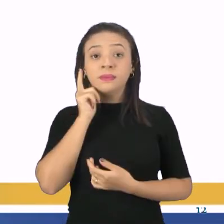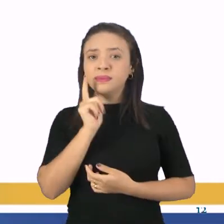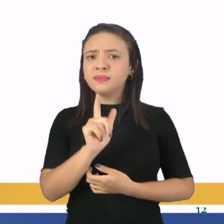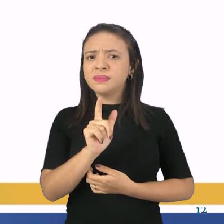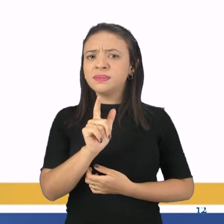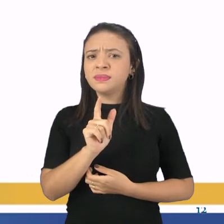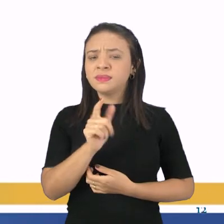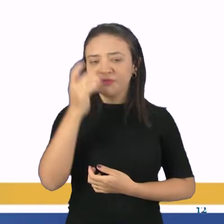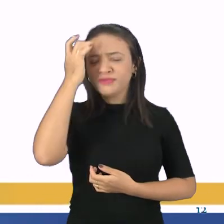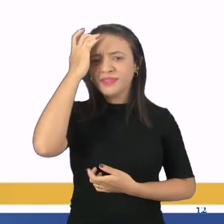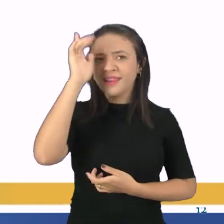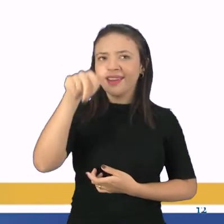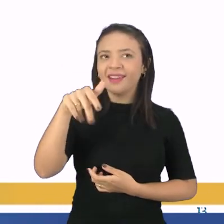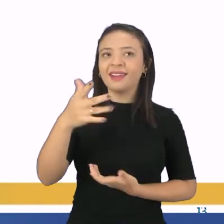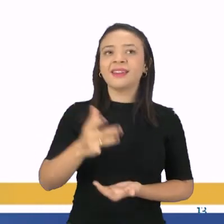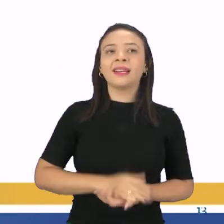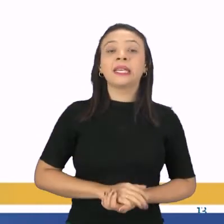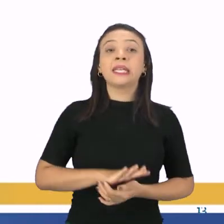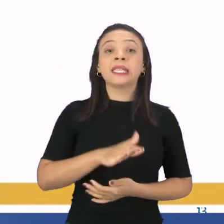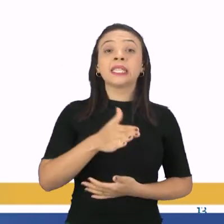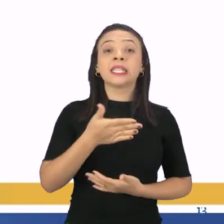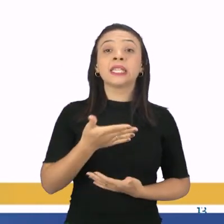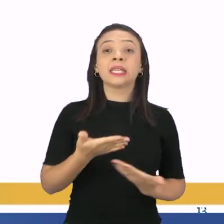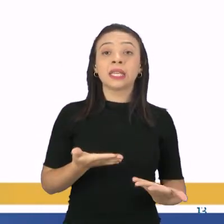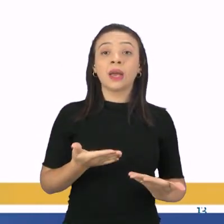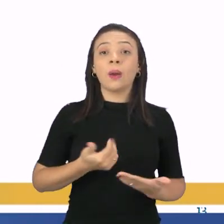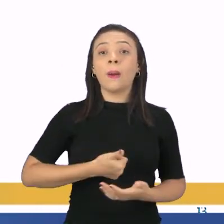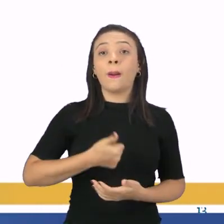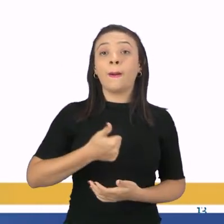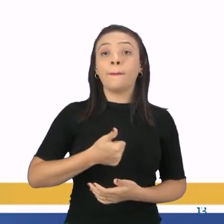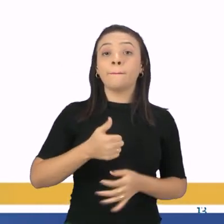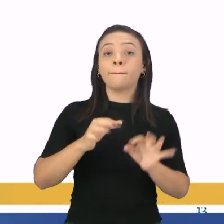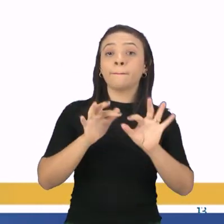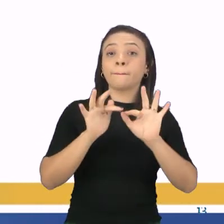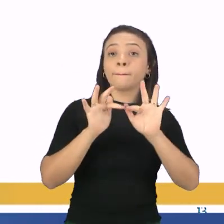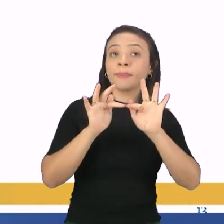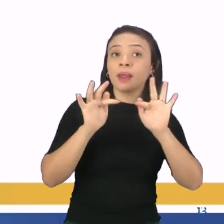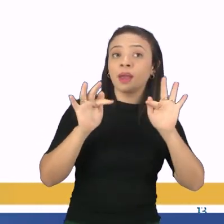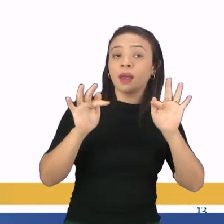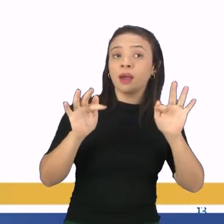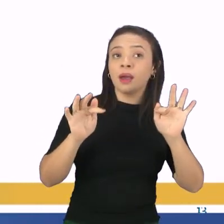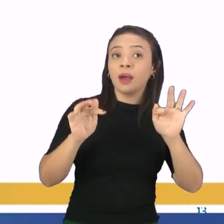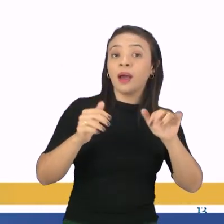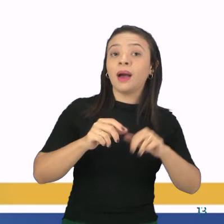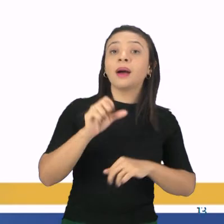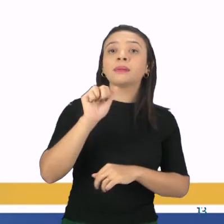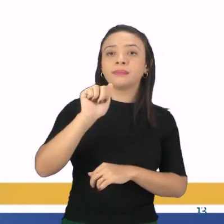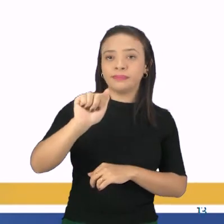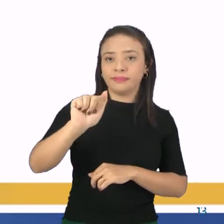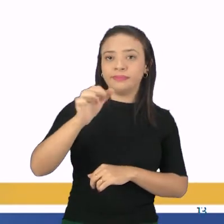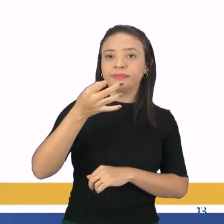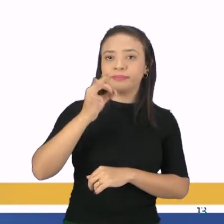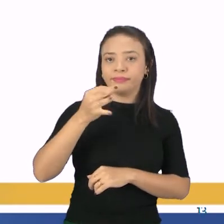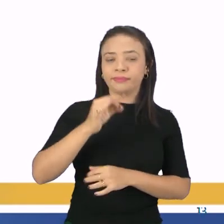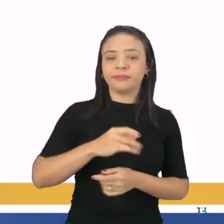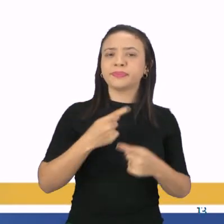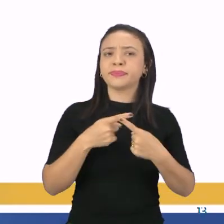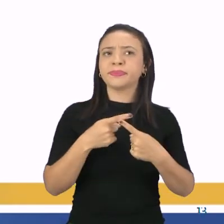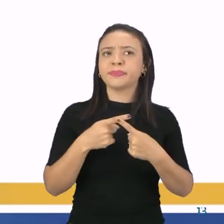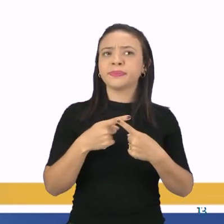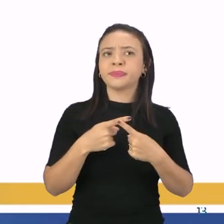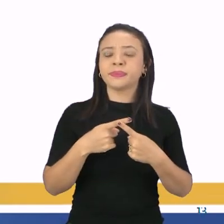conseguiram? Tá fácil, né? Então, nessa frase aí, ela se completa com a primeira opção, na letra A. Por